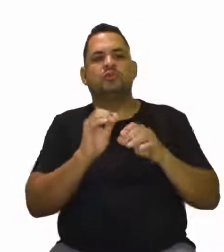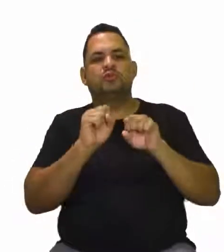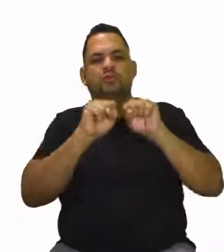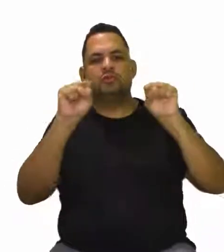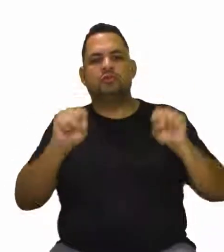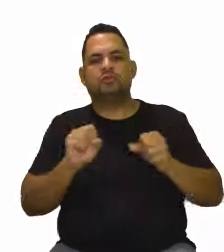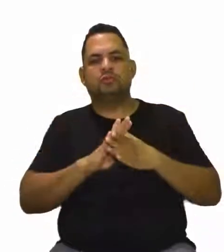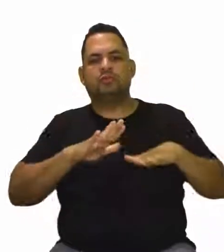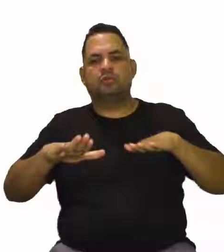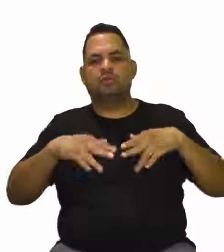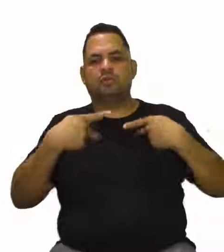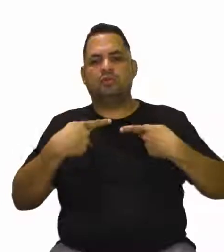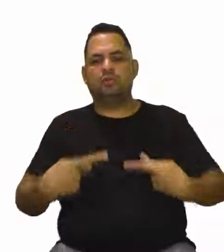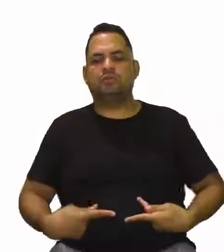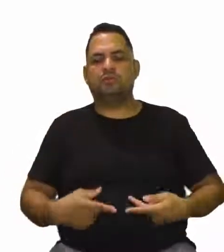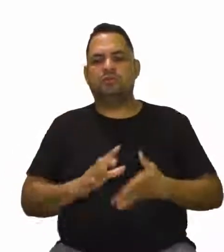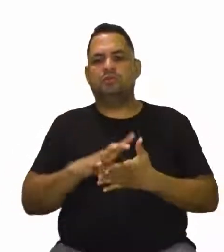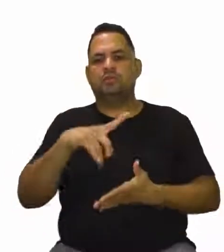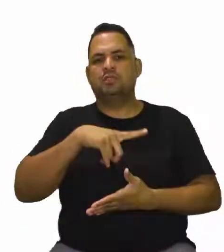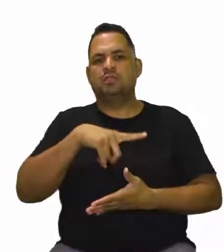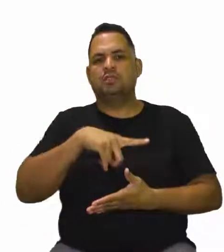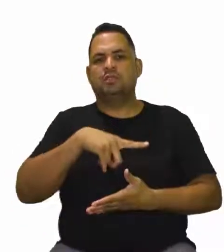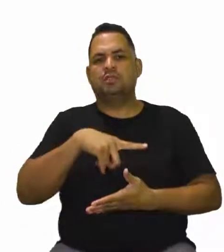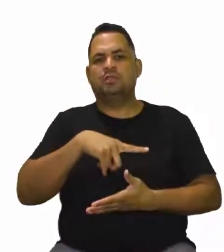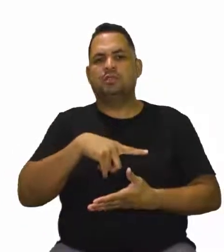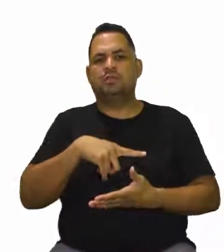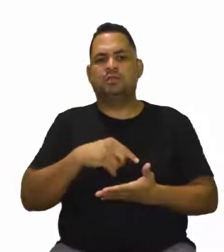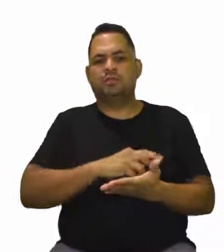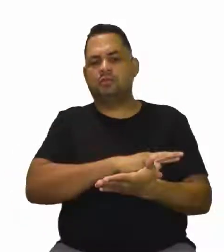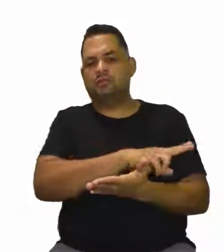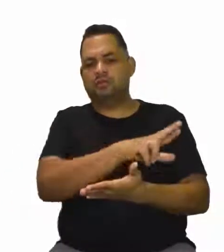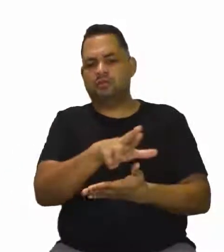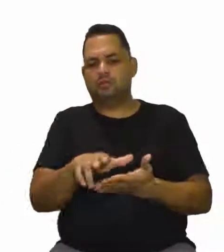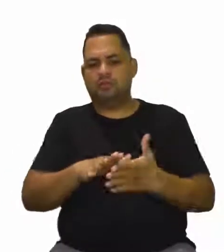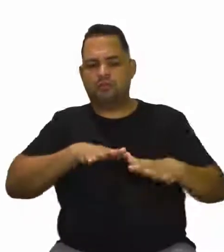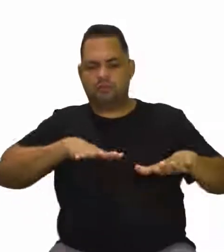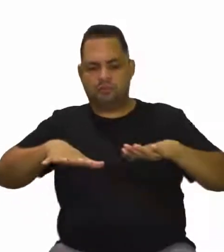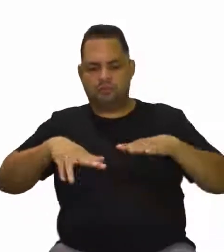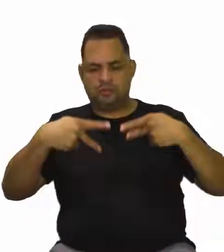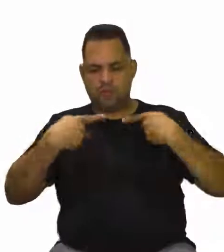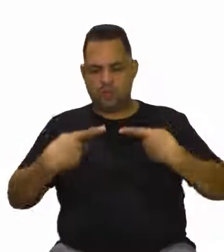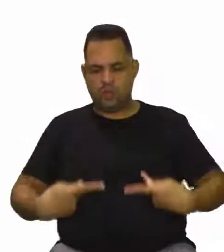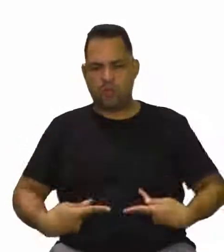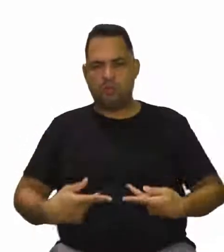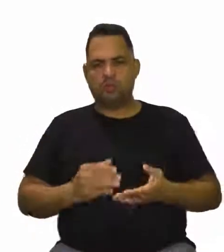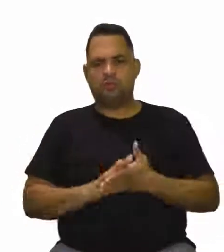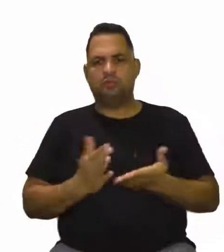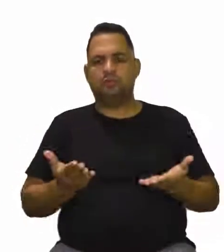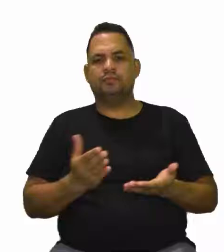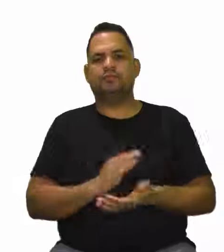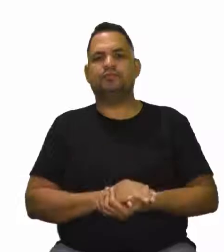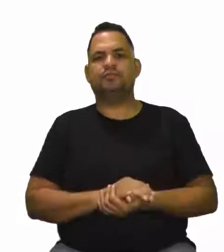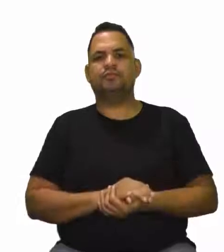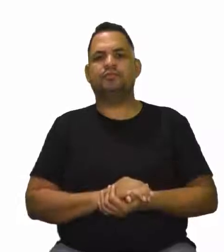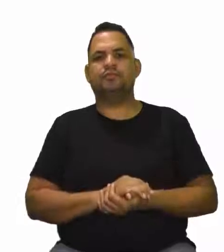movimentos corporais. Então, a gente tem aqui vários movimentos corporais que são